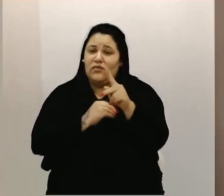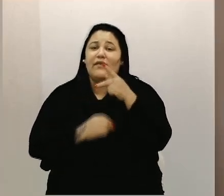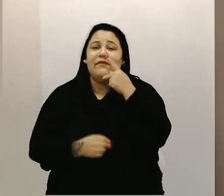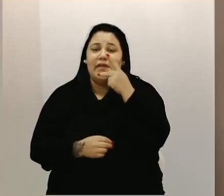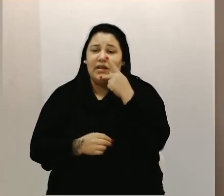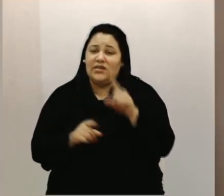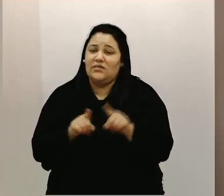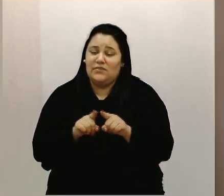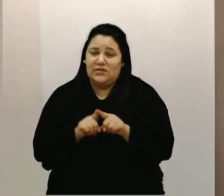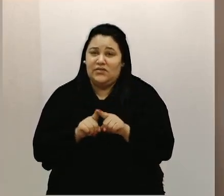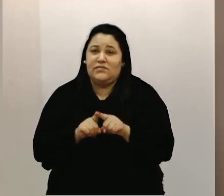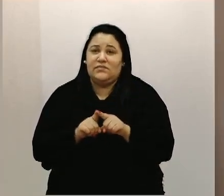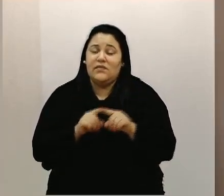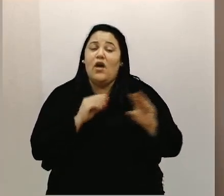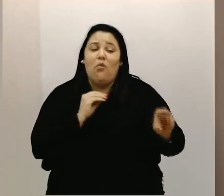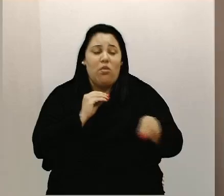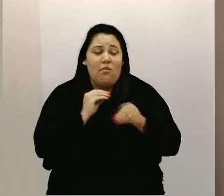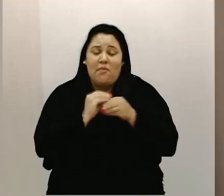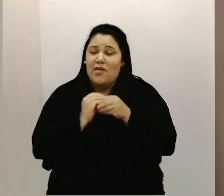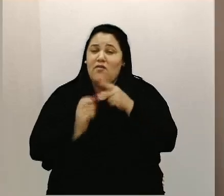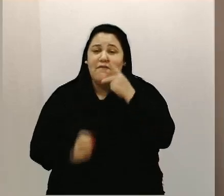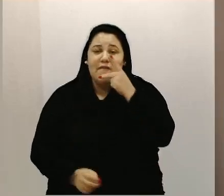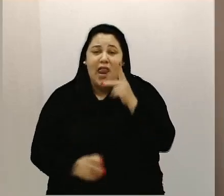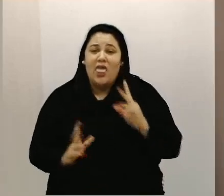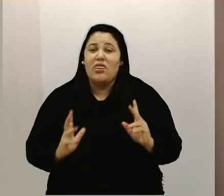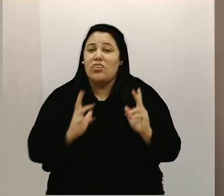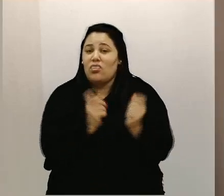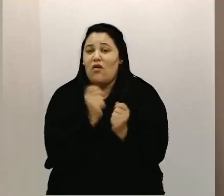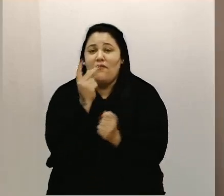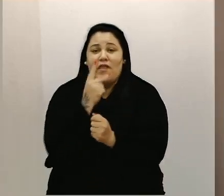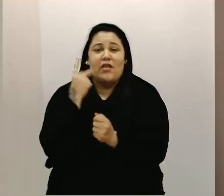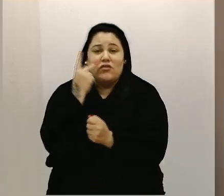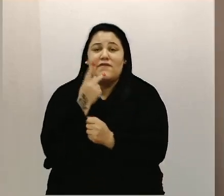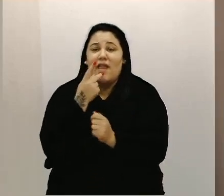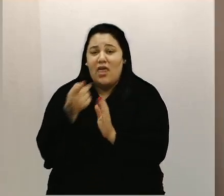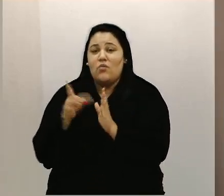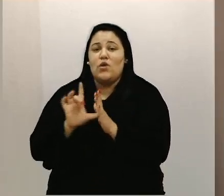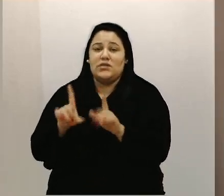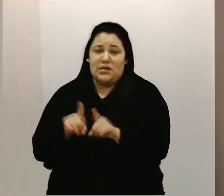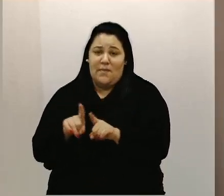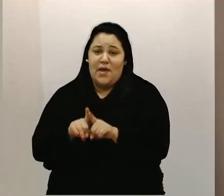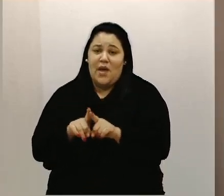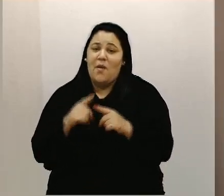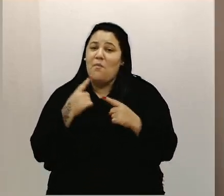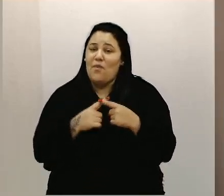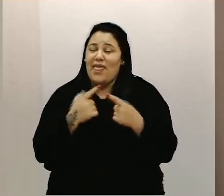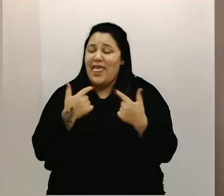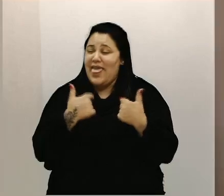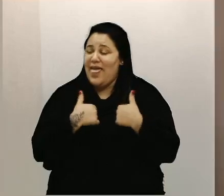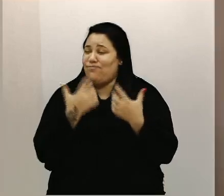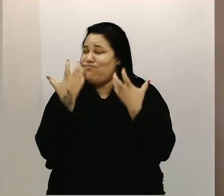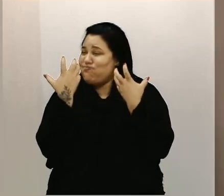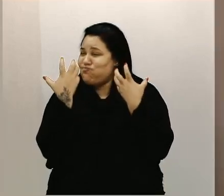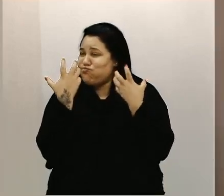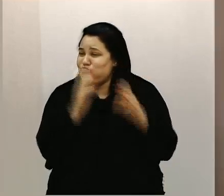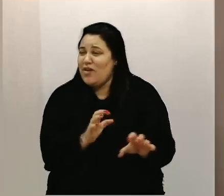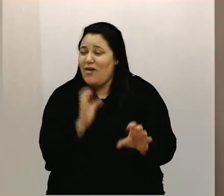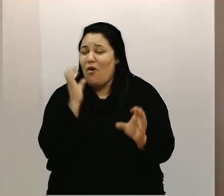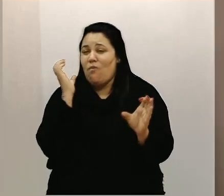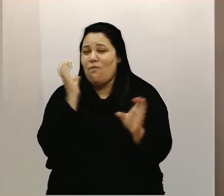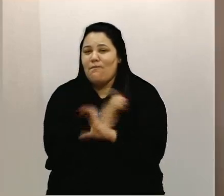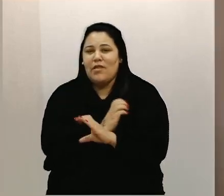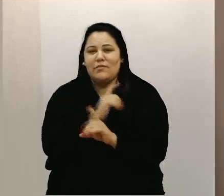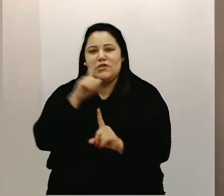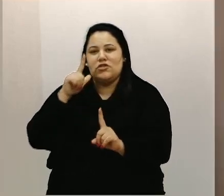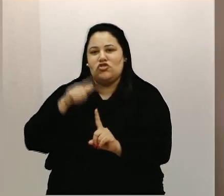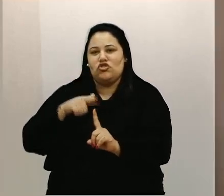à fala de todos os vereadores aqui que se manifestaram, porque nós repudiamos veementemente esse tipo